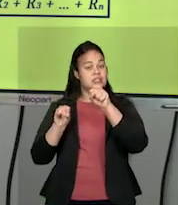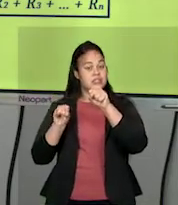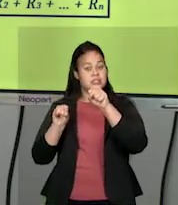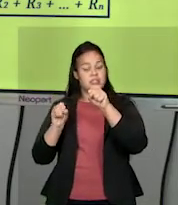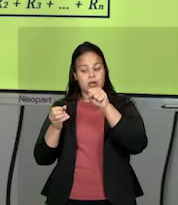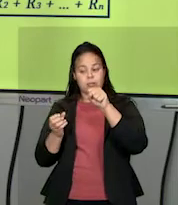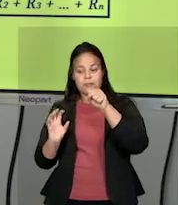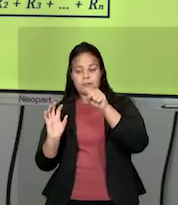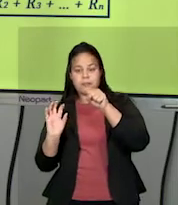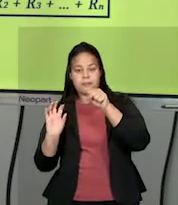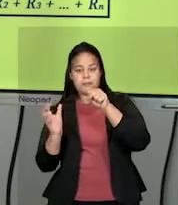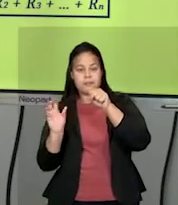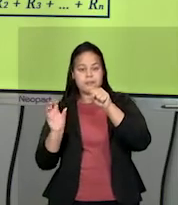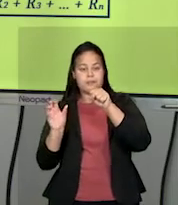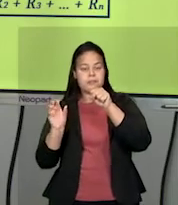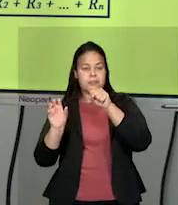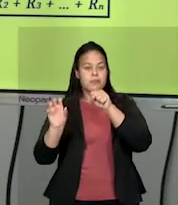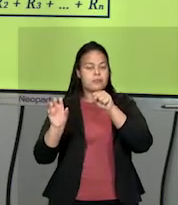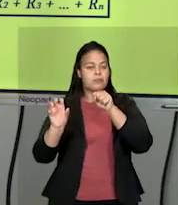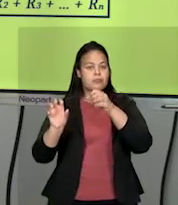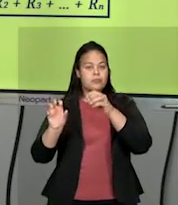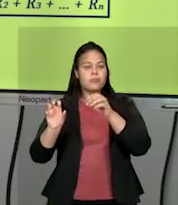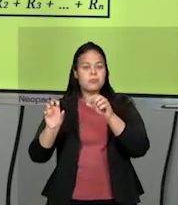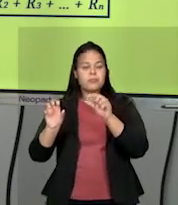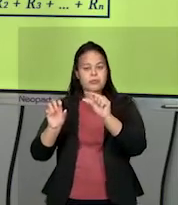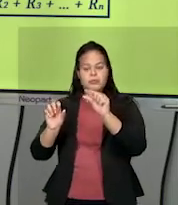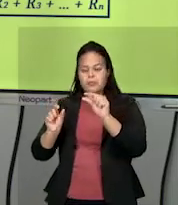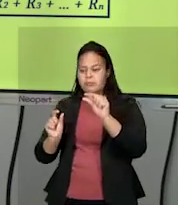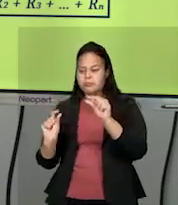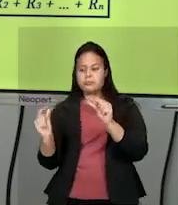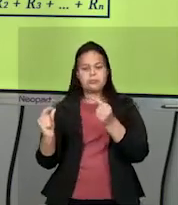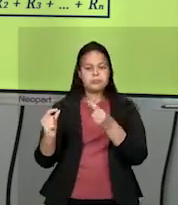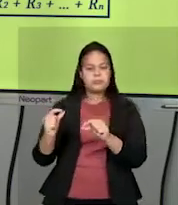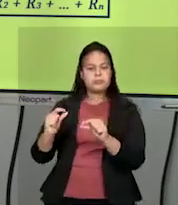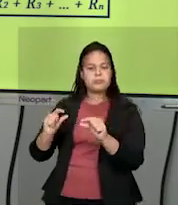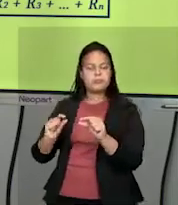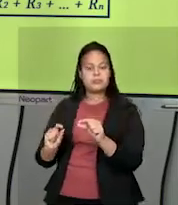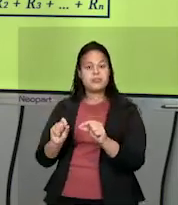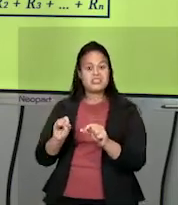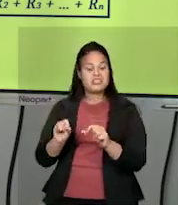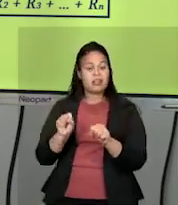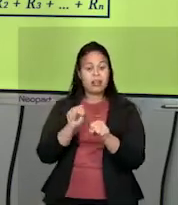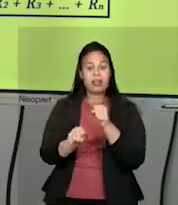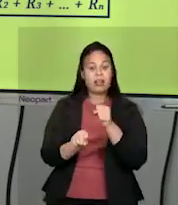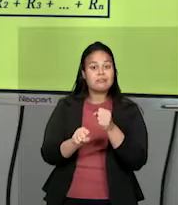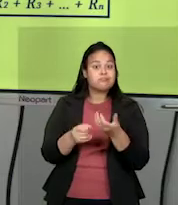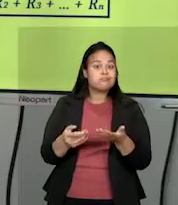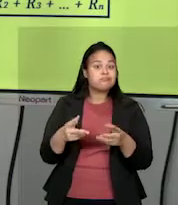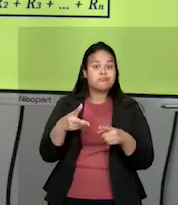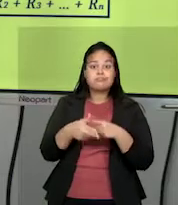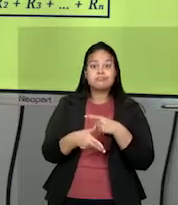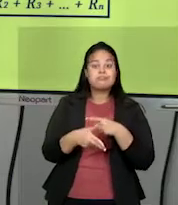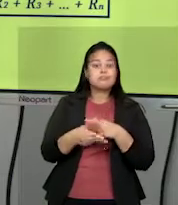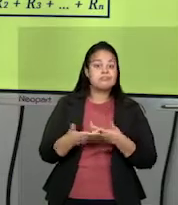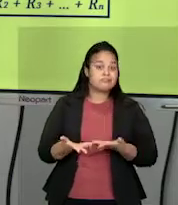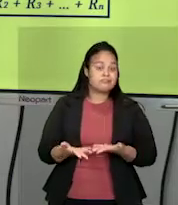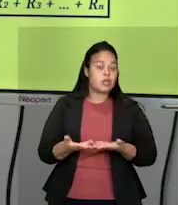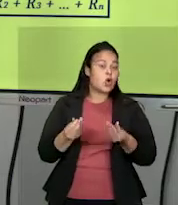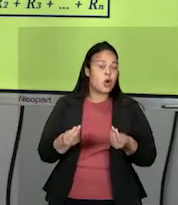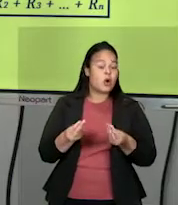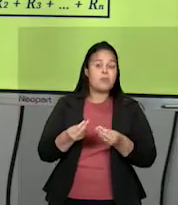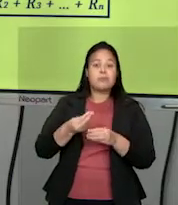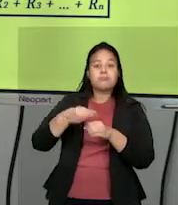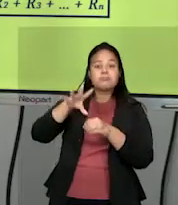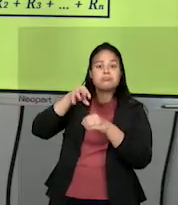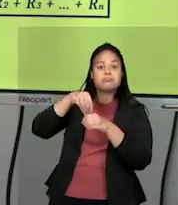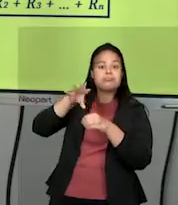outra lâmpada. Se queimar, acontece a mesma coisa, porque rompe o filamento, rompe aquele resistor, interrompe a